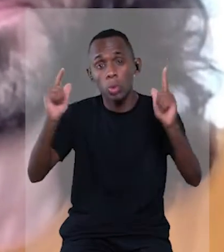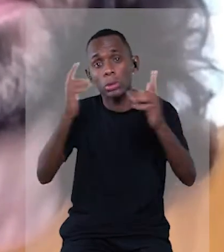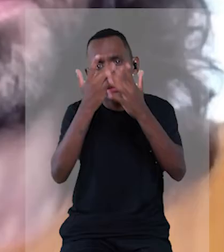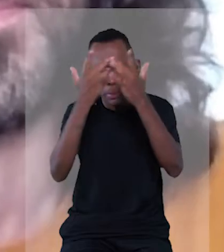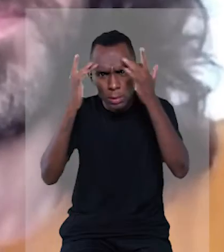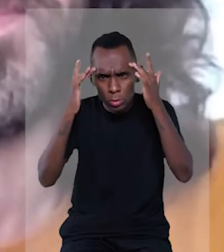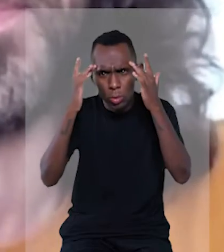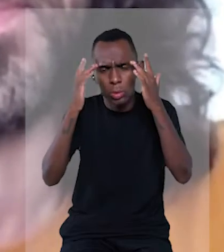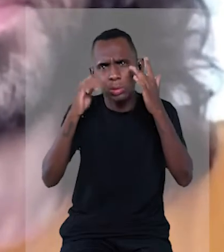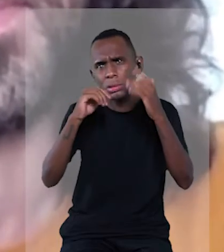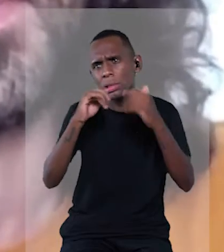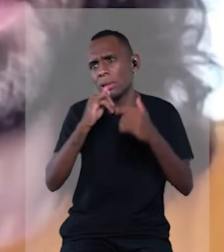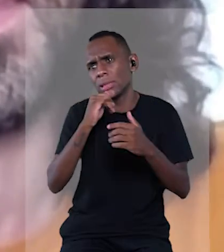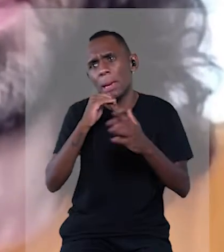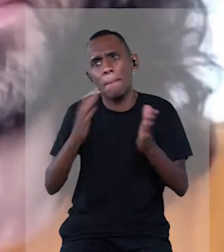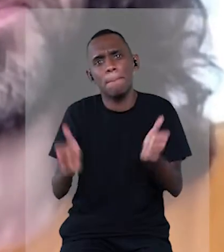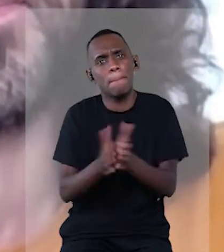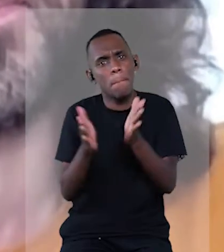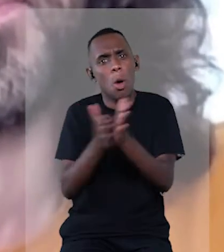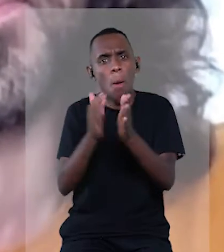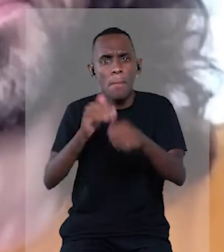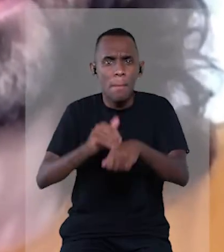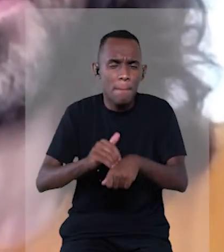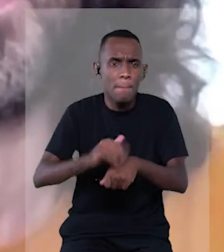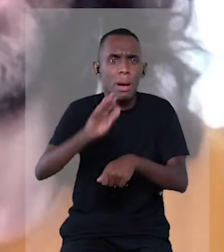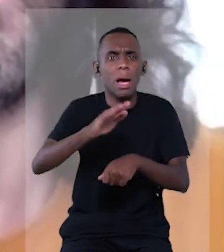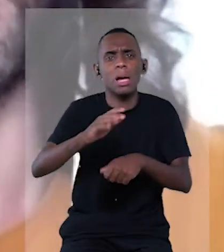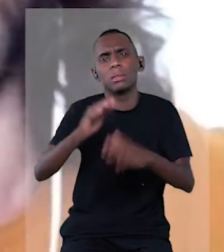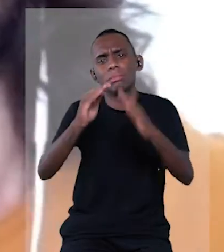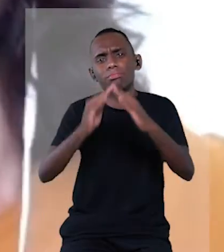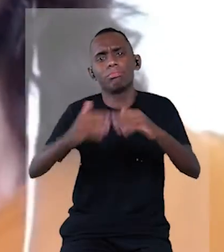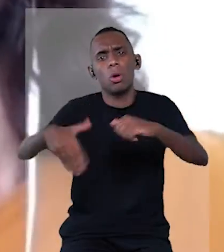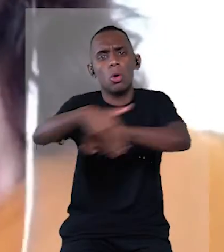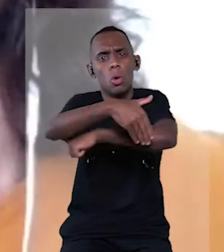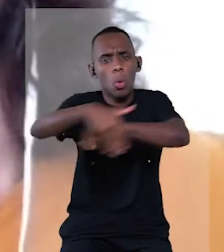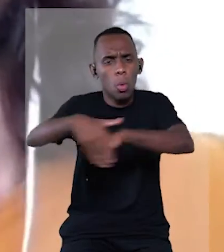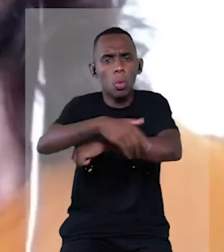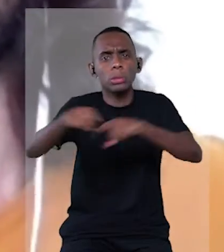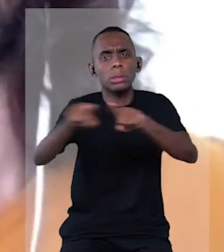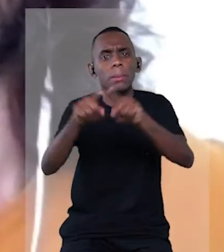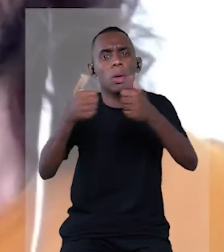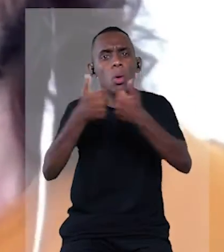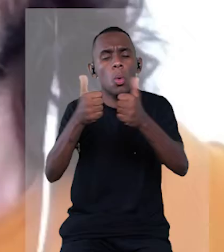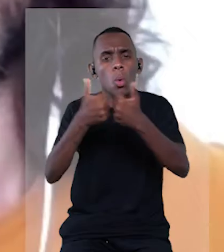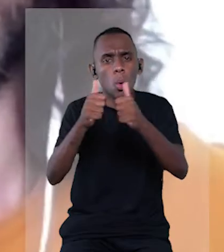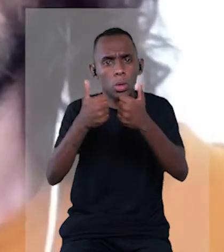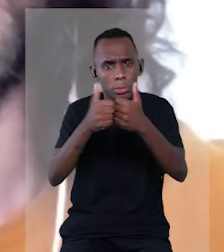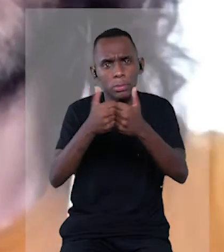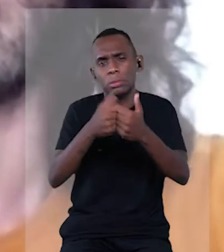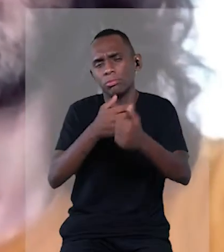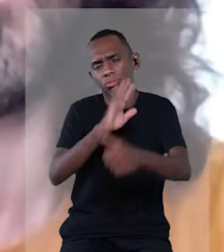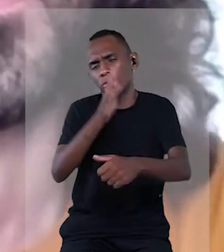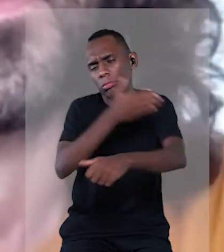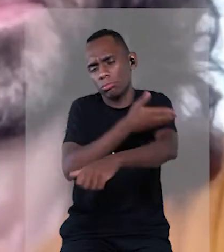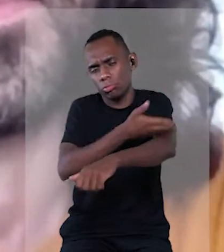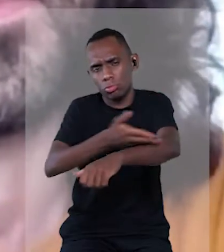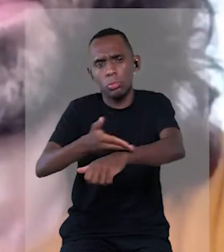invisibilizados, vamos dizer assim, né? Esses encontros de pessoas nas ruas, nos lugares, no ônibus, onde você costuma